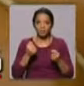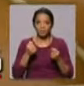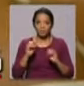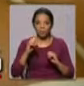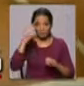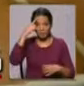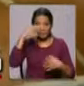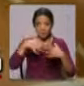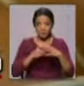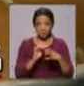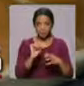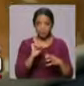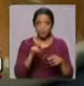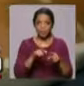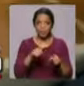aser